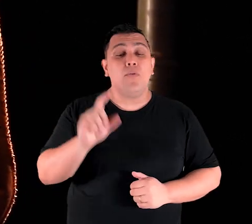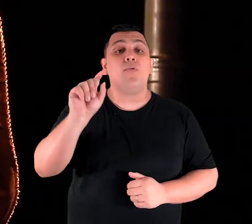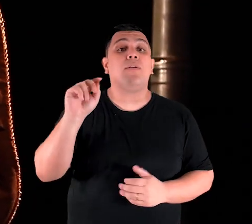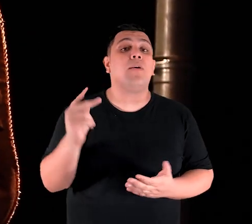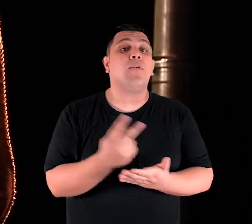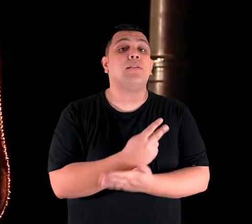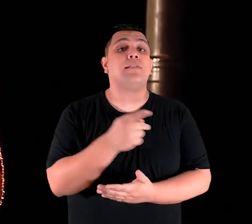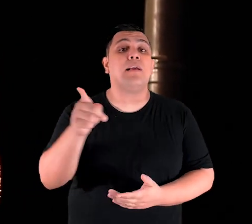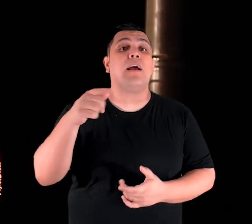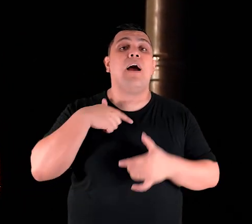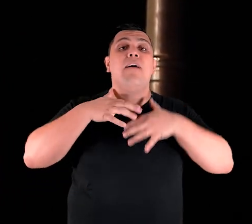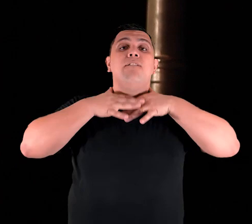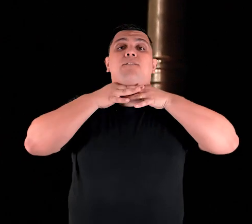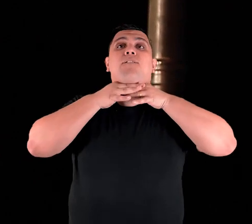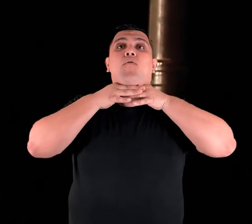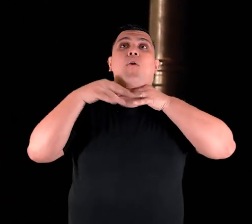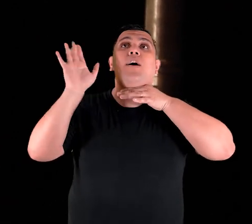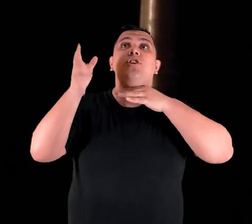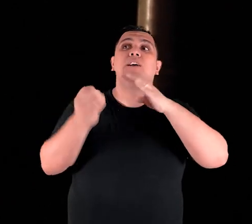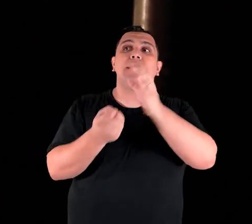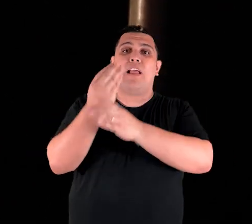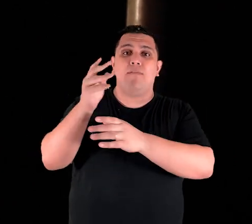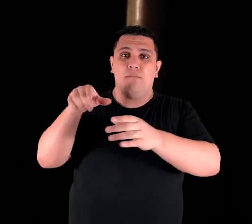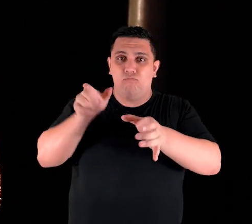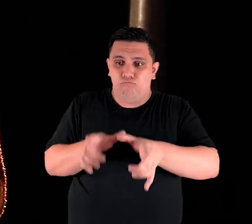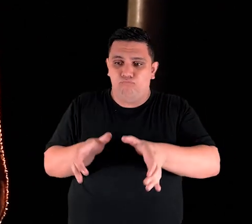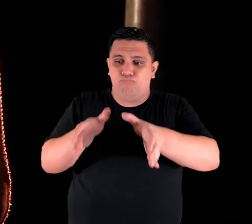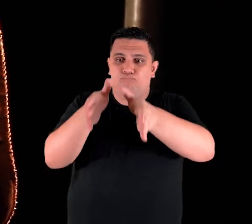a forca já estava montada.